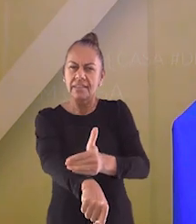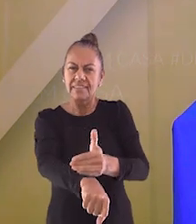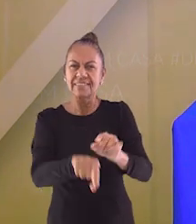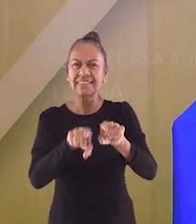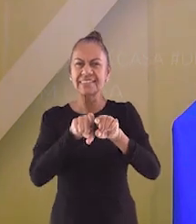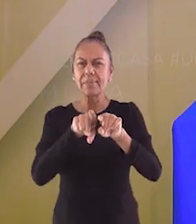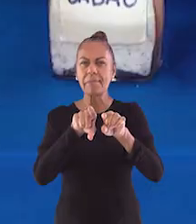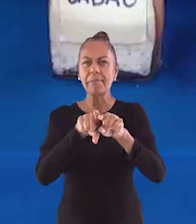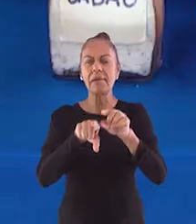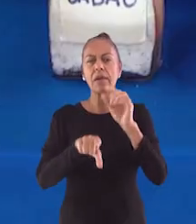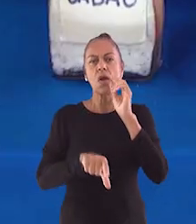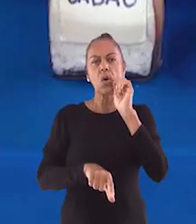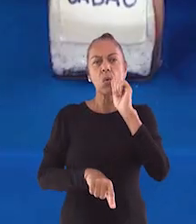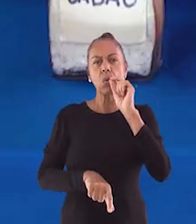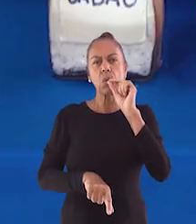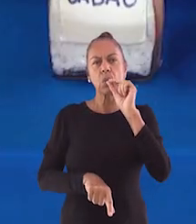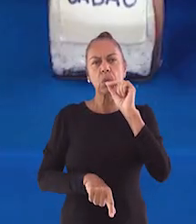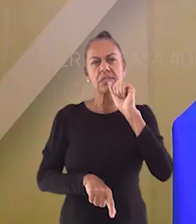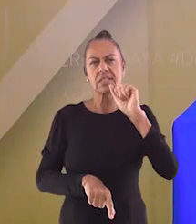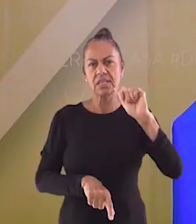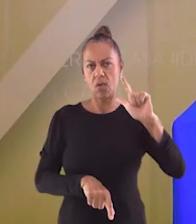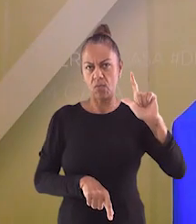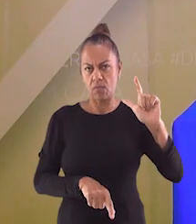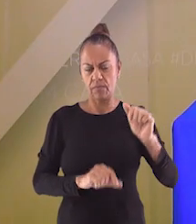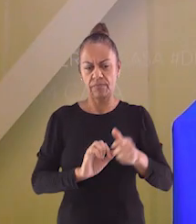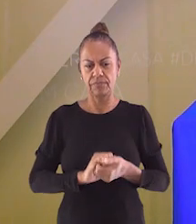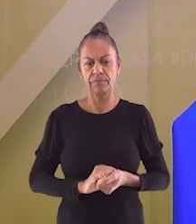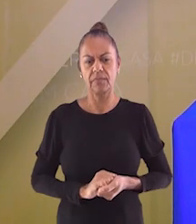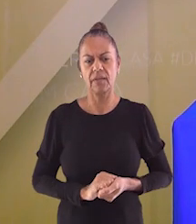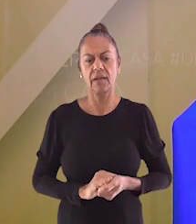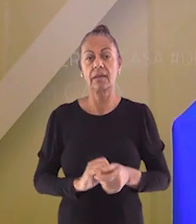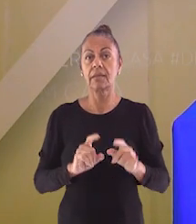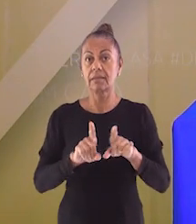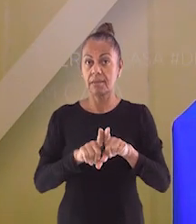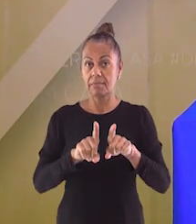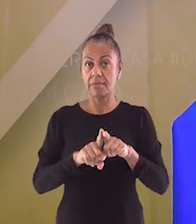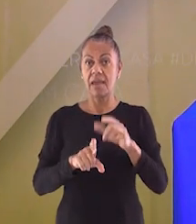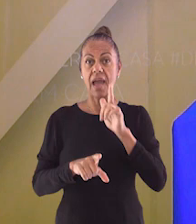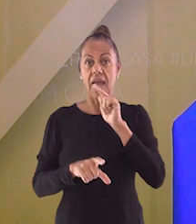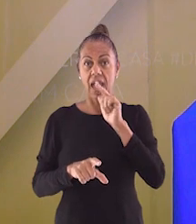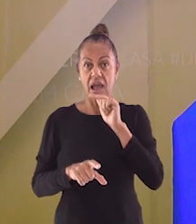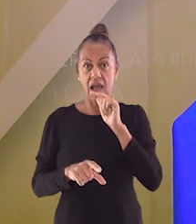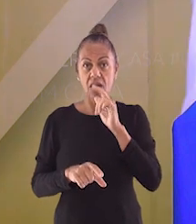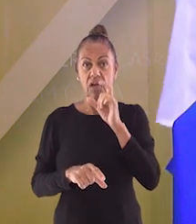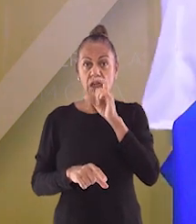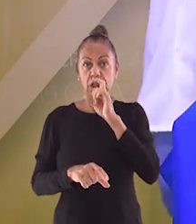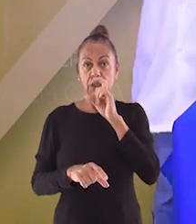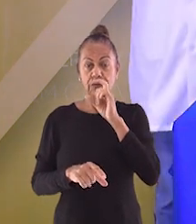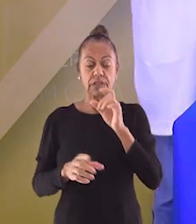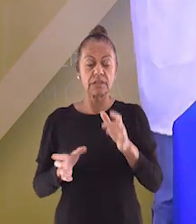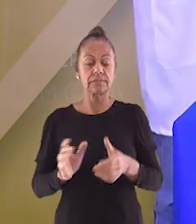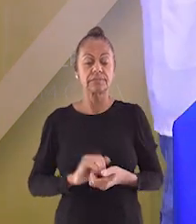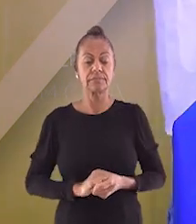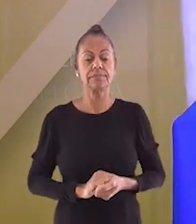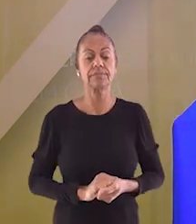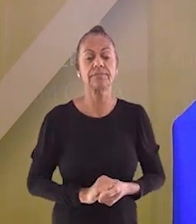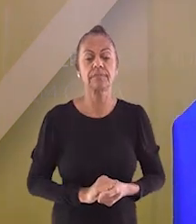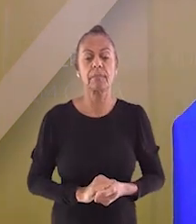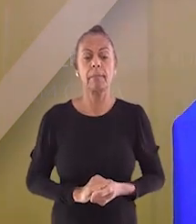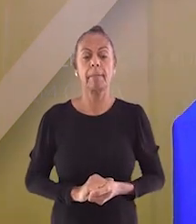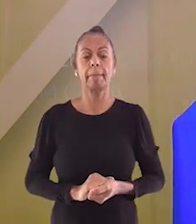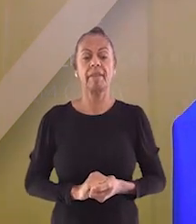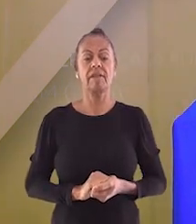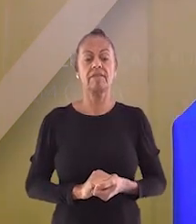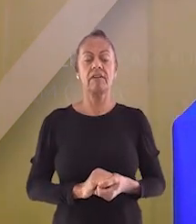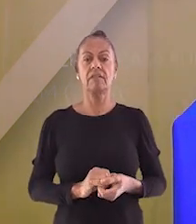utilizar o vinagre e água fria, tá bom? Bacana. Então vai ser tudo misturado aqui, né? Exatamente.